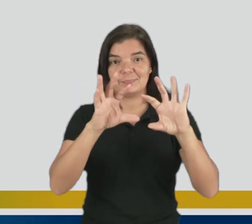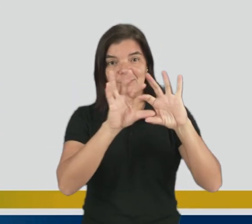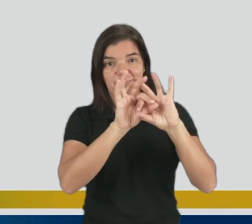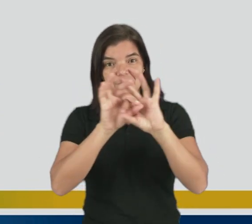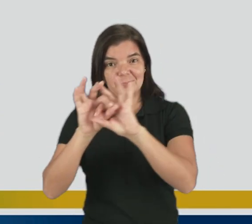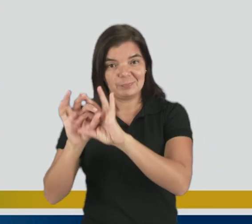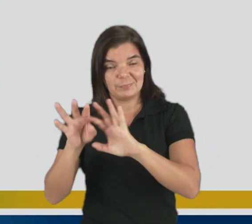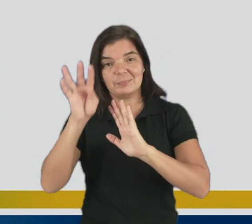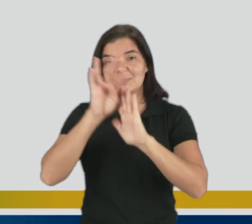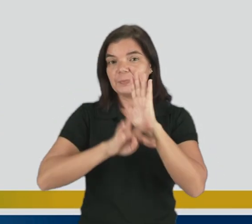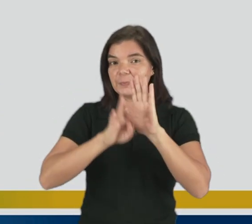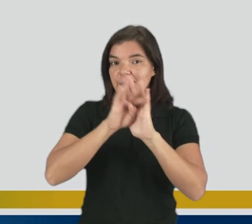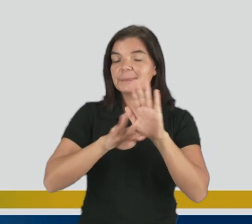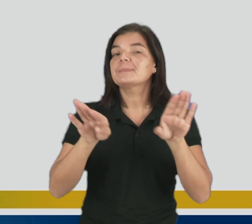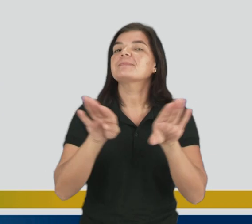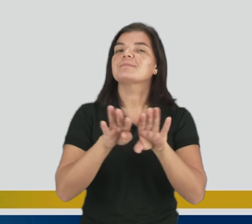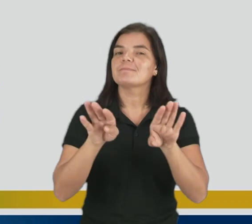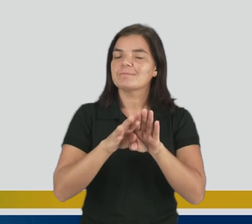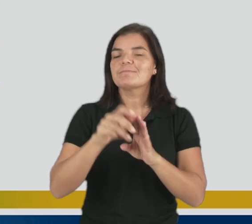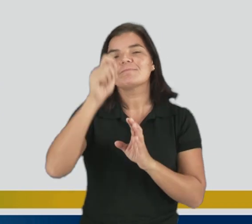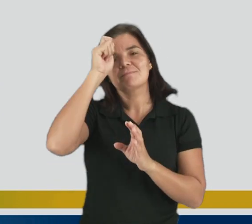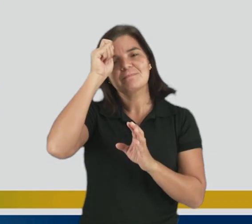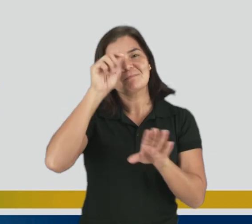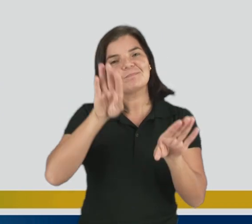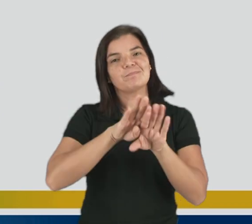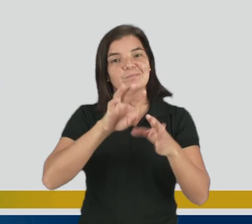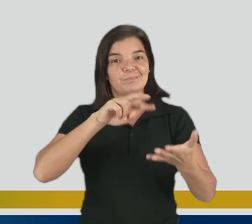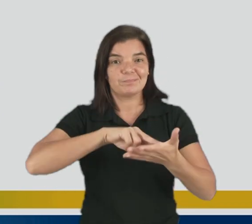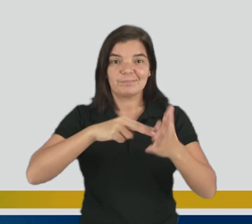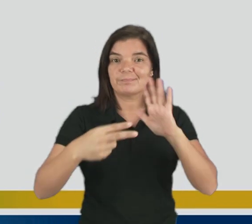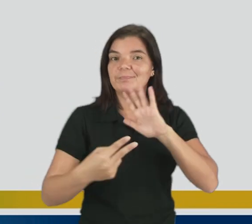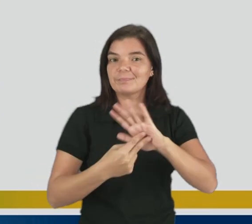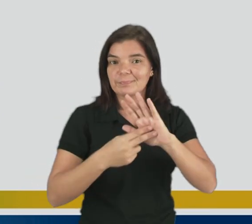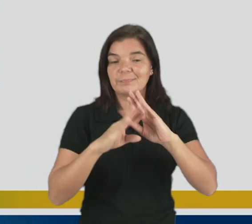coesão textual. E, por sua vez, o autor vai garantindo um sentido